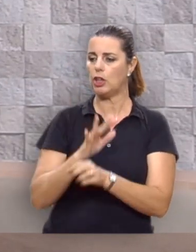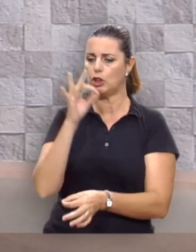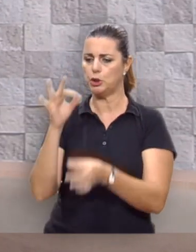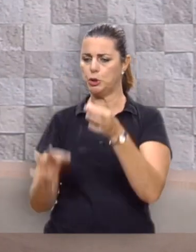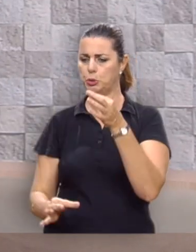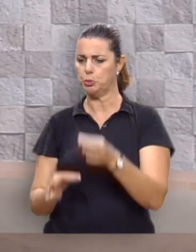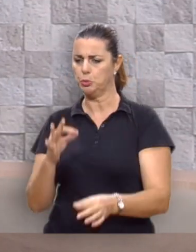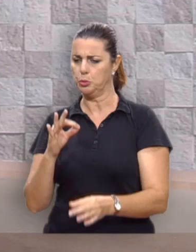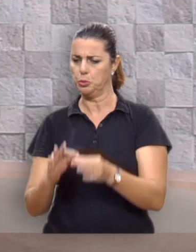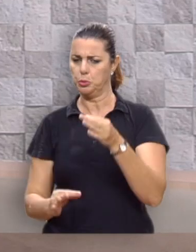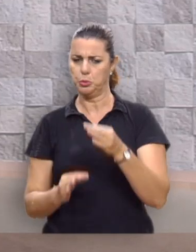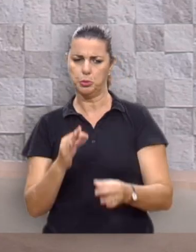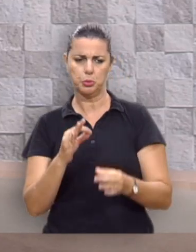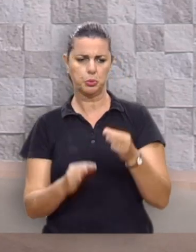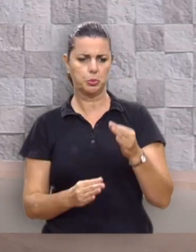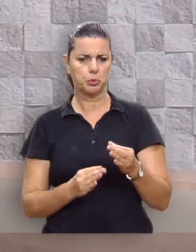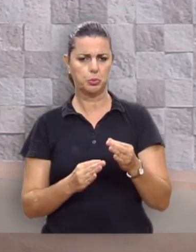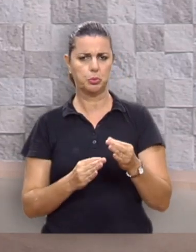e juízo,